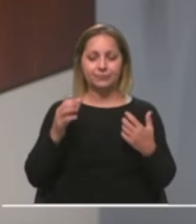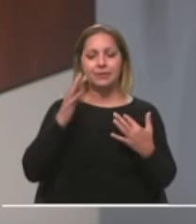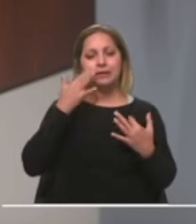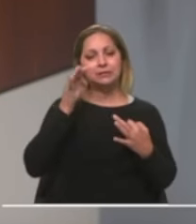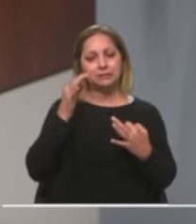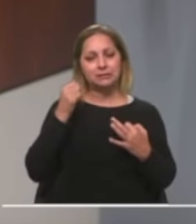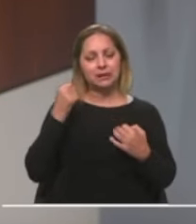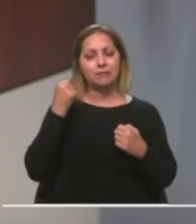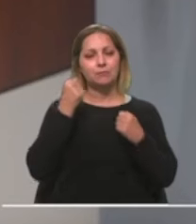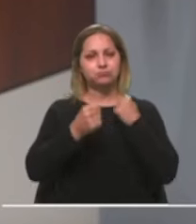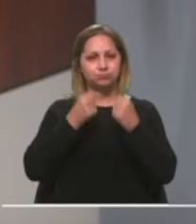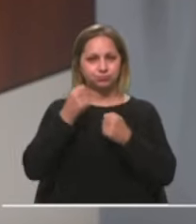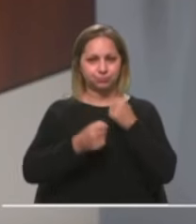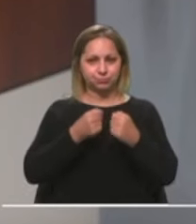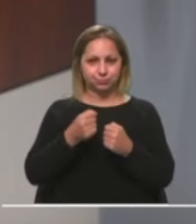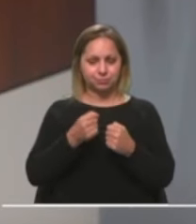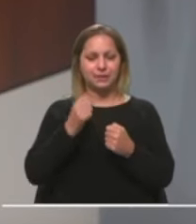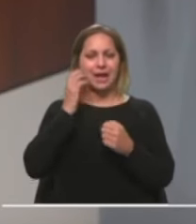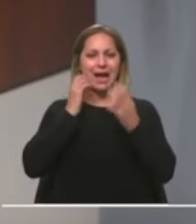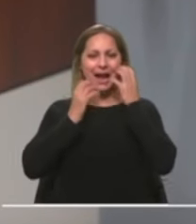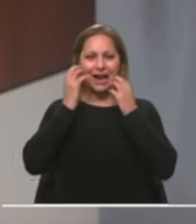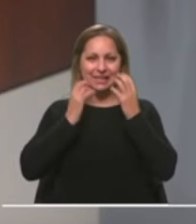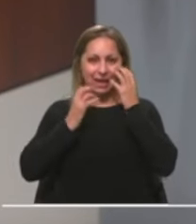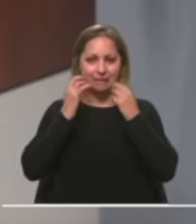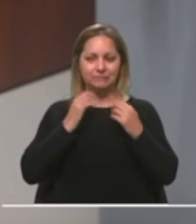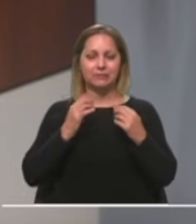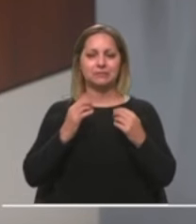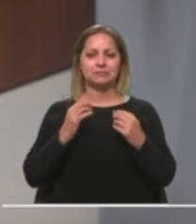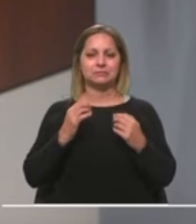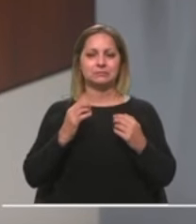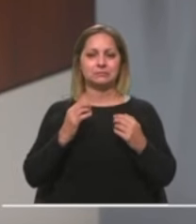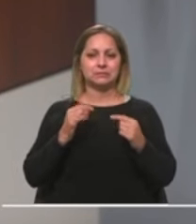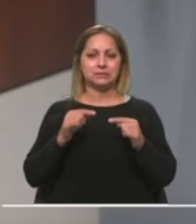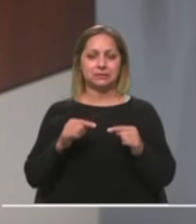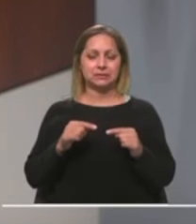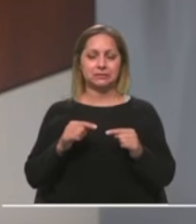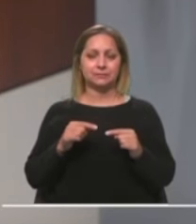Tentava-nos dar murros, arranhava-nos,